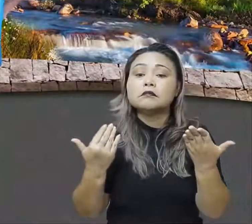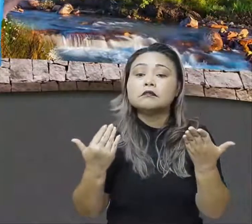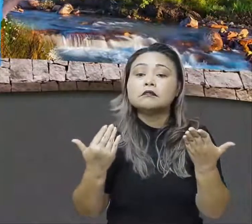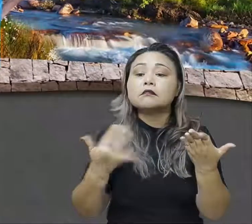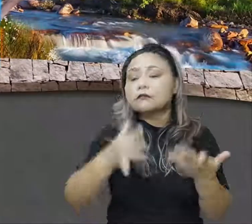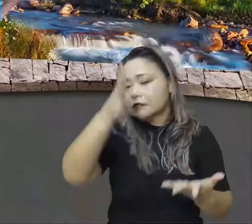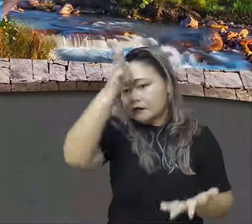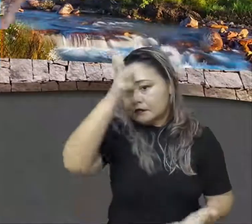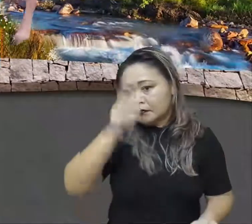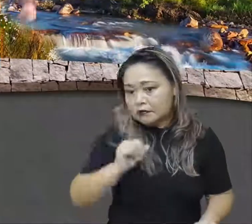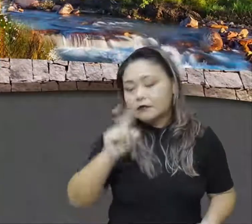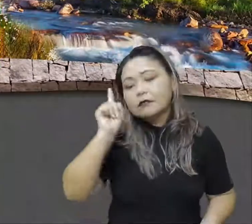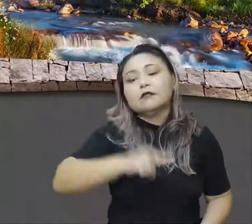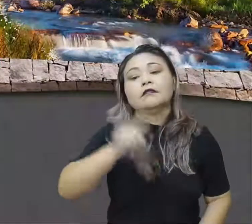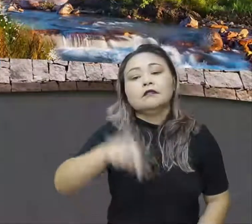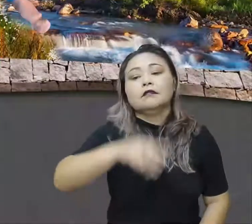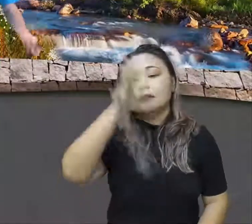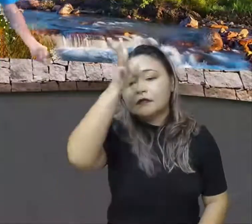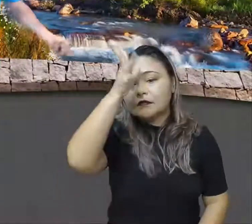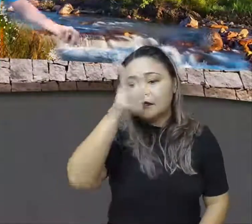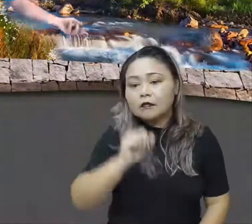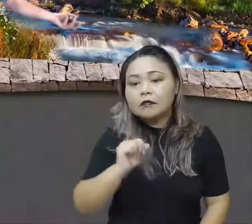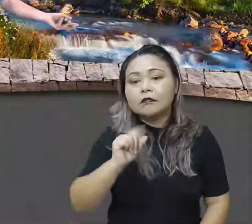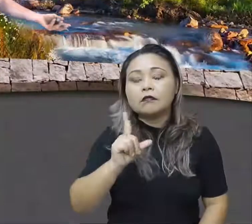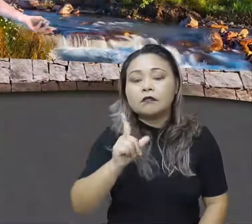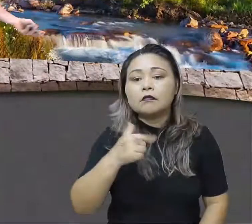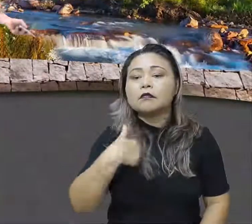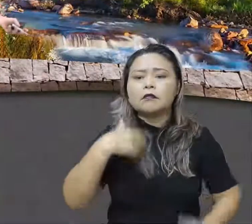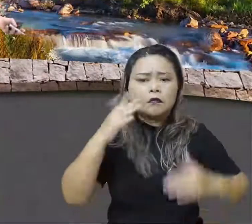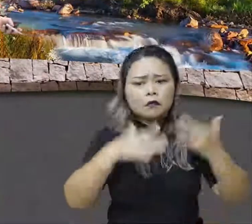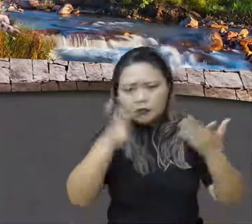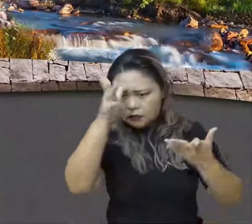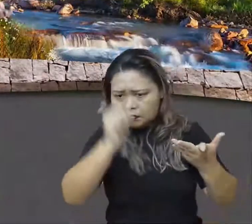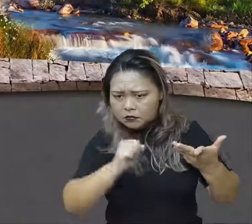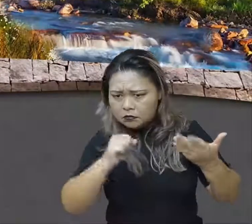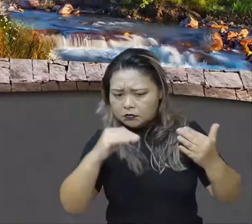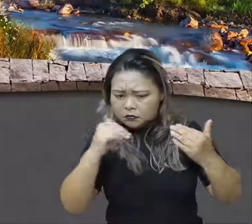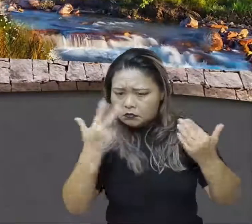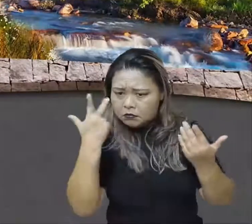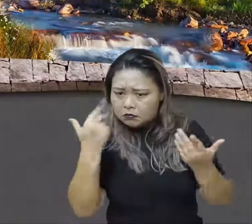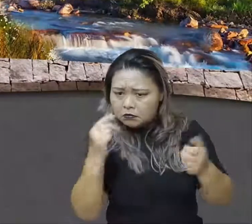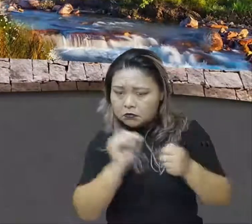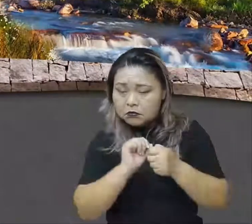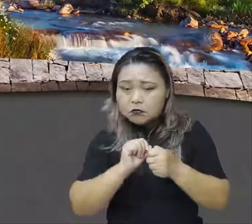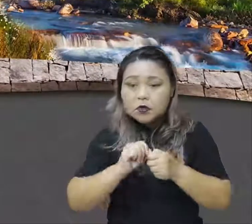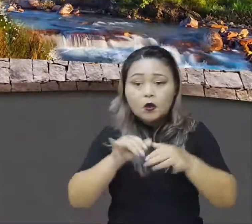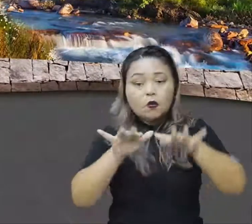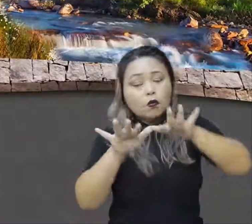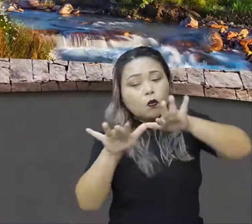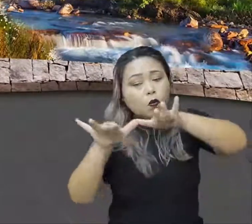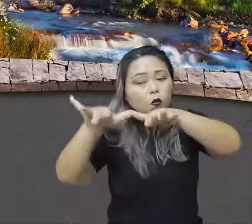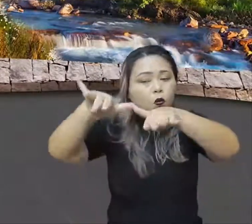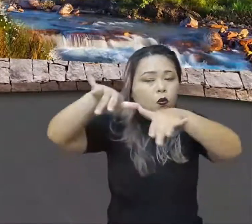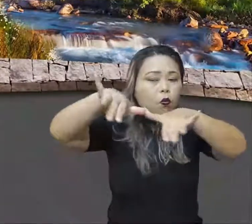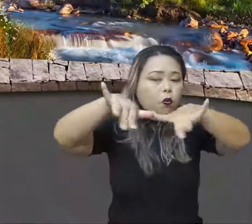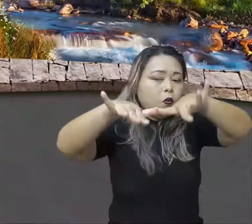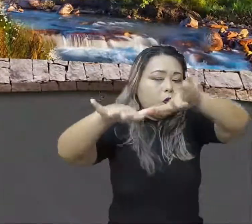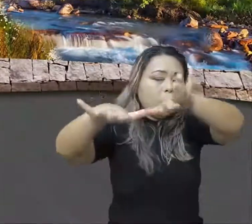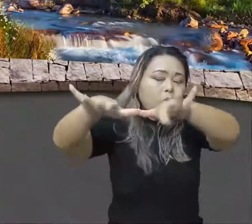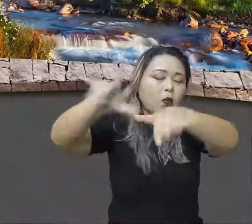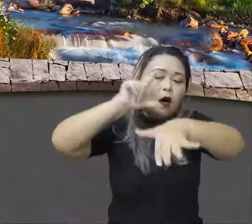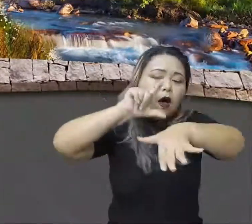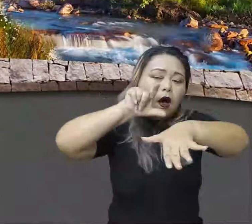Uma galinha, professor. Isso mesmo, tá? A galinha é estável? Não é. Se fosse uma águia, aí tudo bem, ficar lá só em